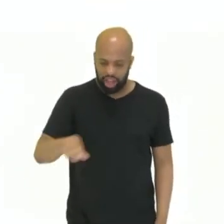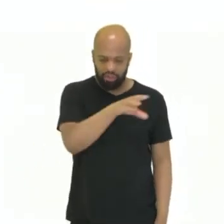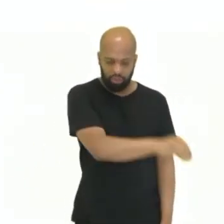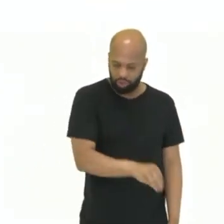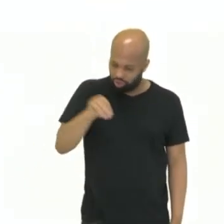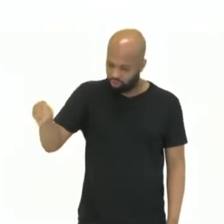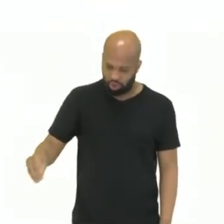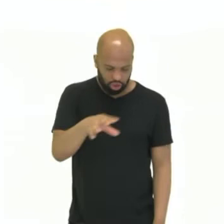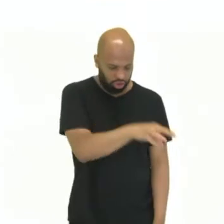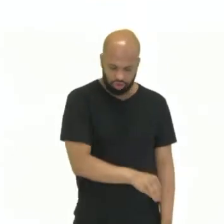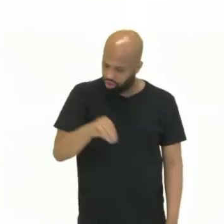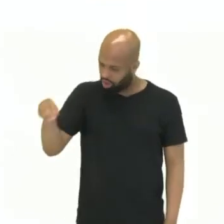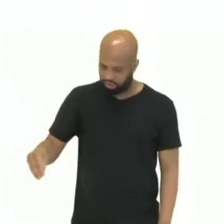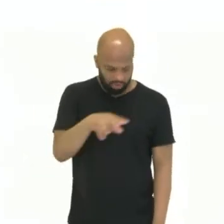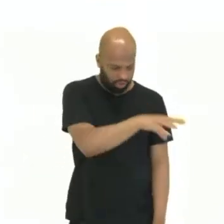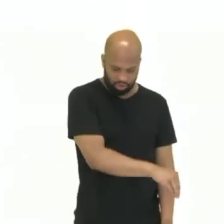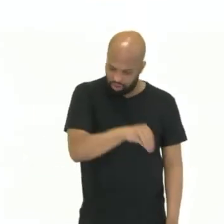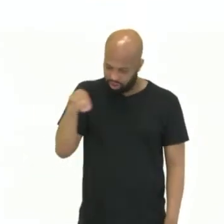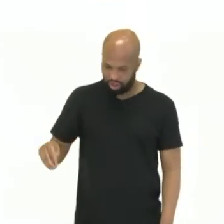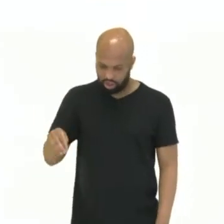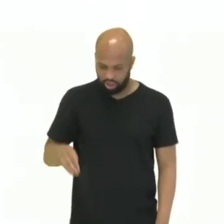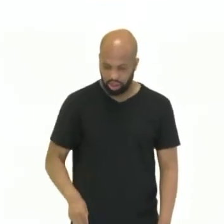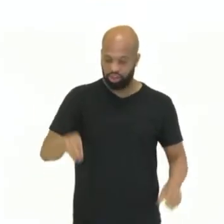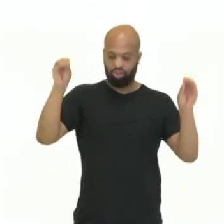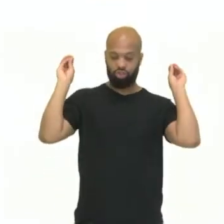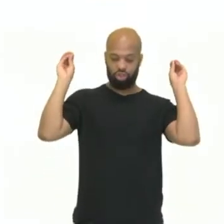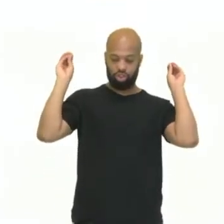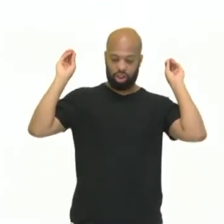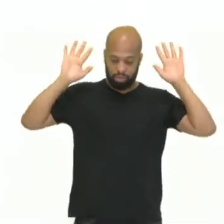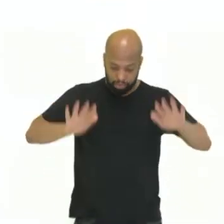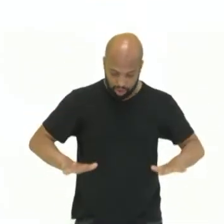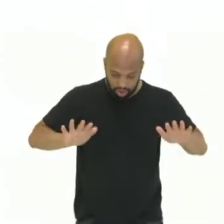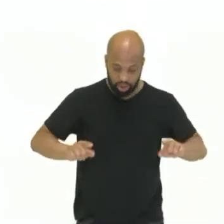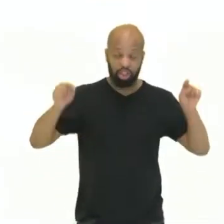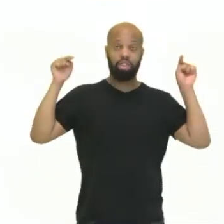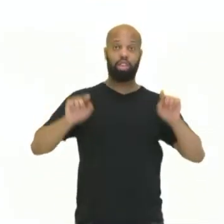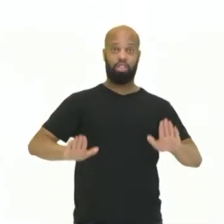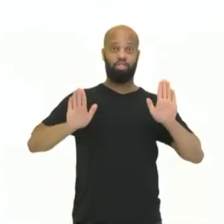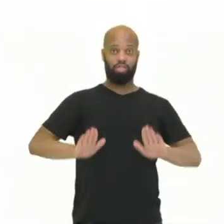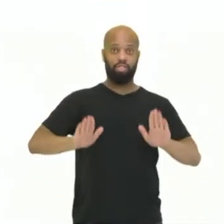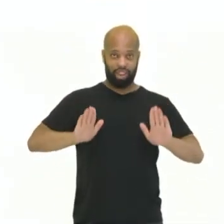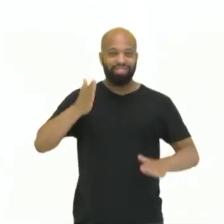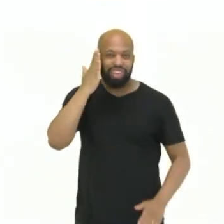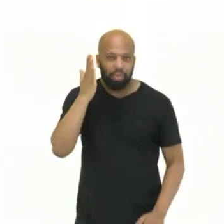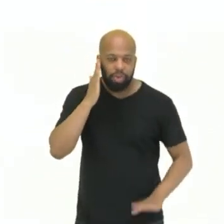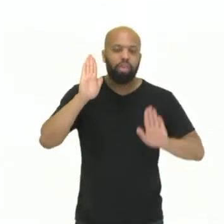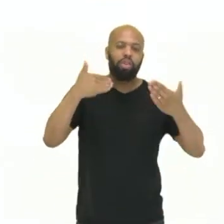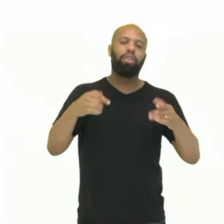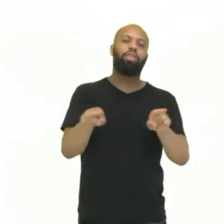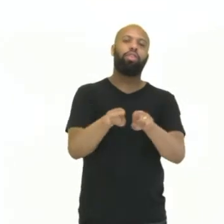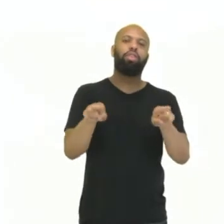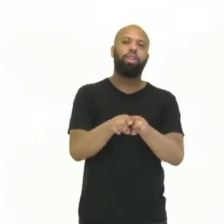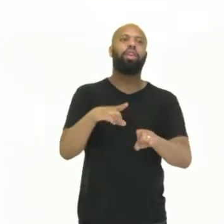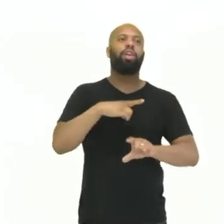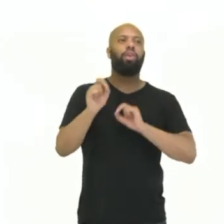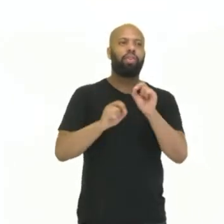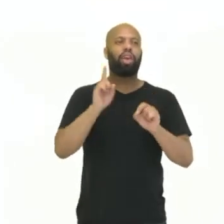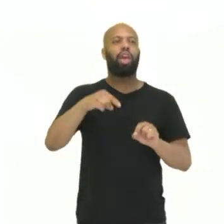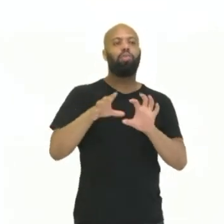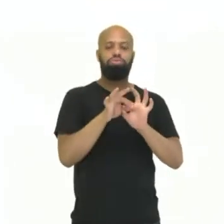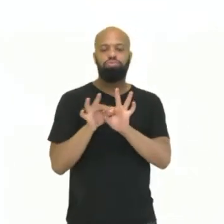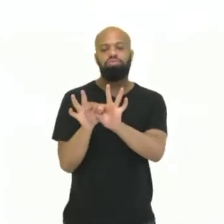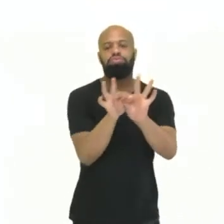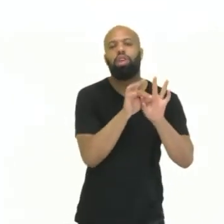um erra, né, o movimento, para todo o jogo. Então, assim, todos têm que estar conectados, vai estar trabalhando essa união,